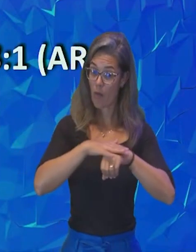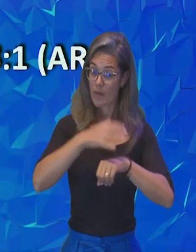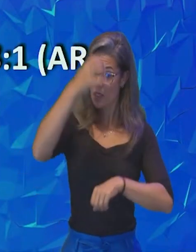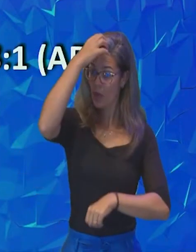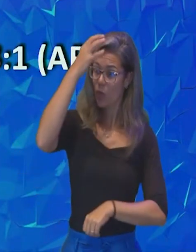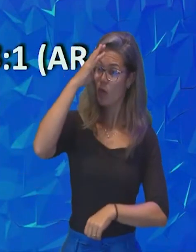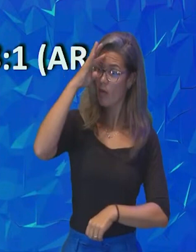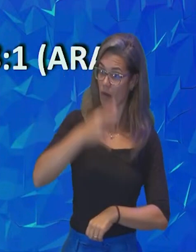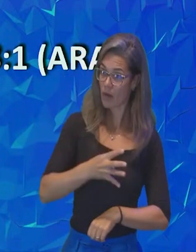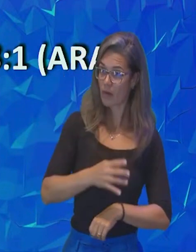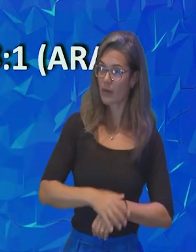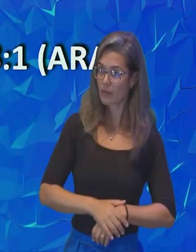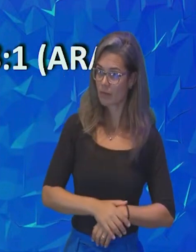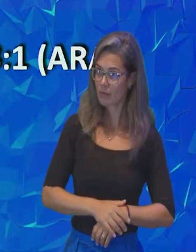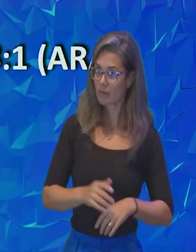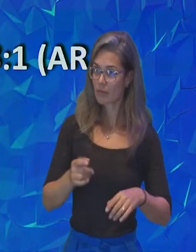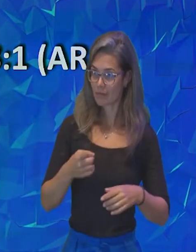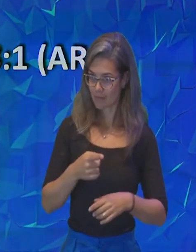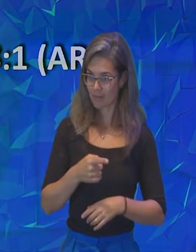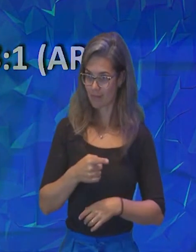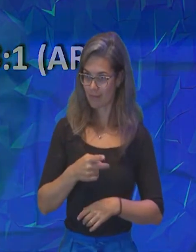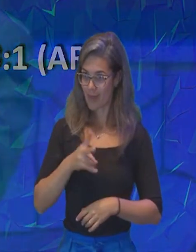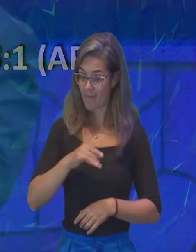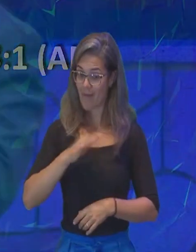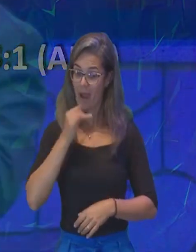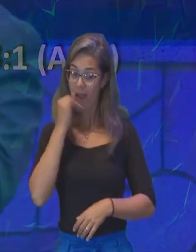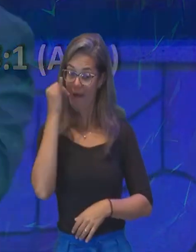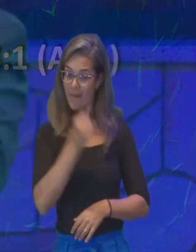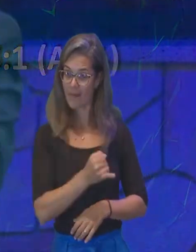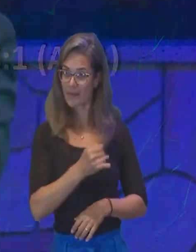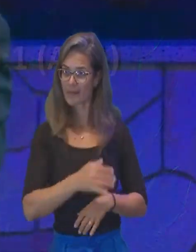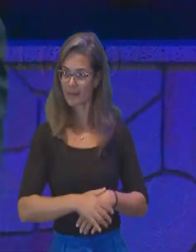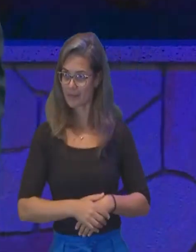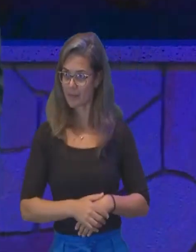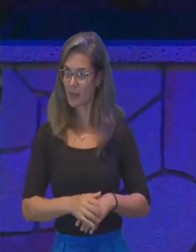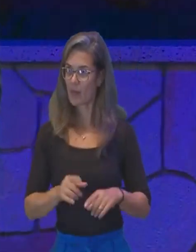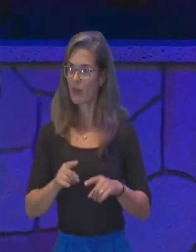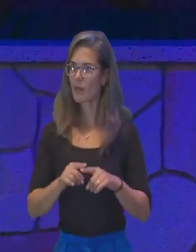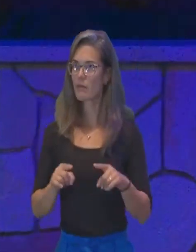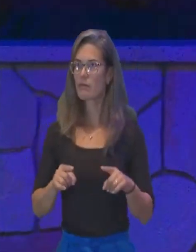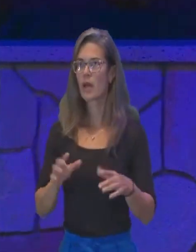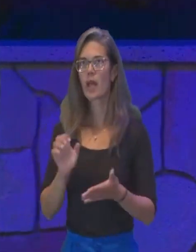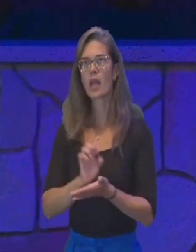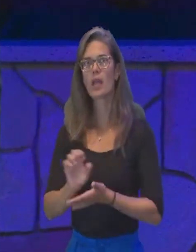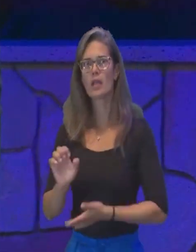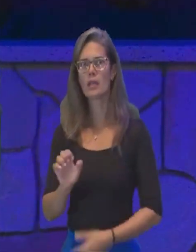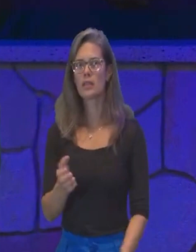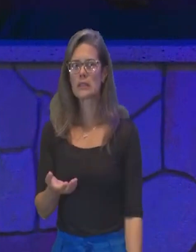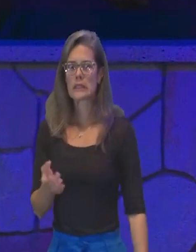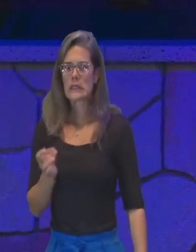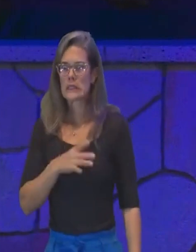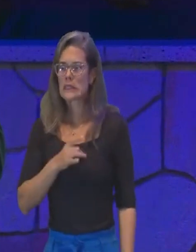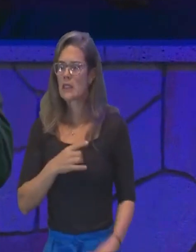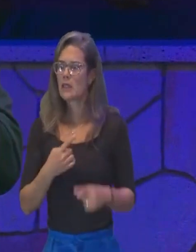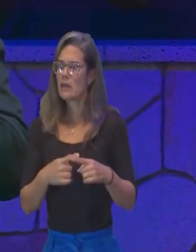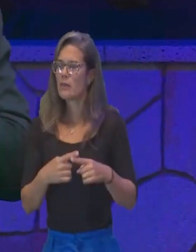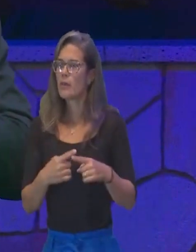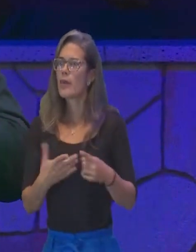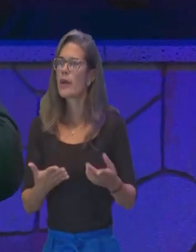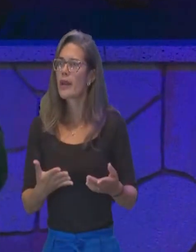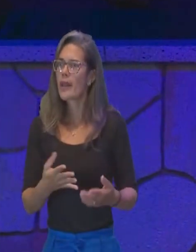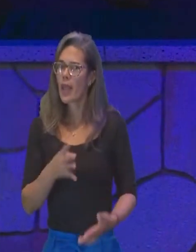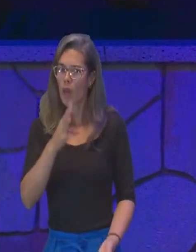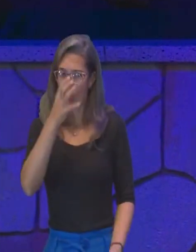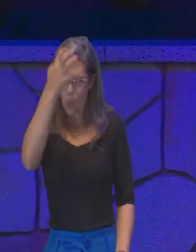Deus para ir ao encontro do homem que queria tirar-lhe a vida. Dá para alcançar, queridos, quanto estresse,